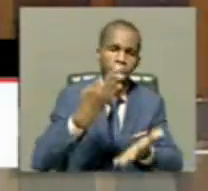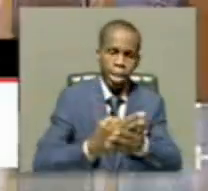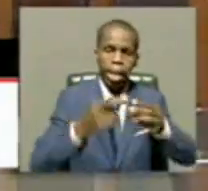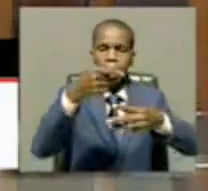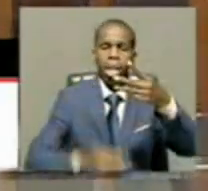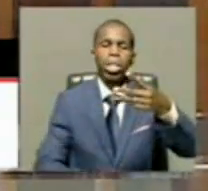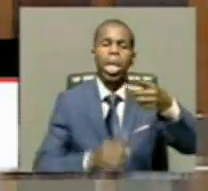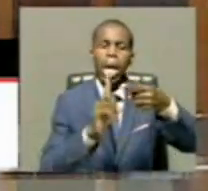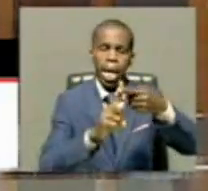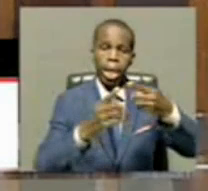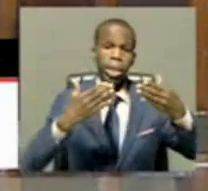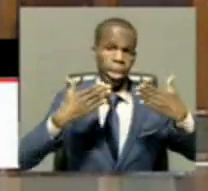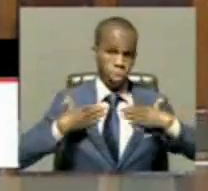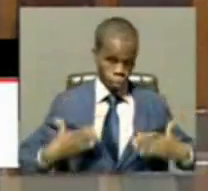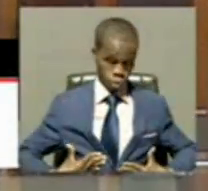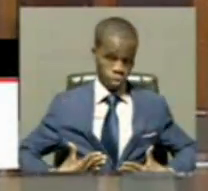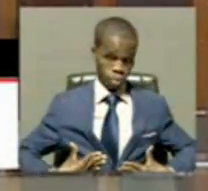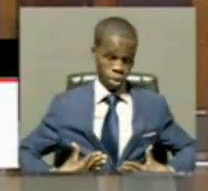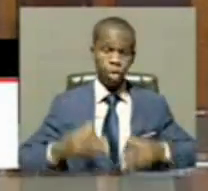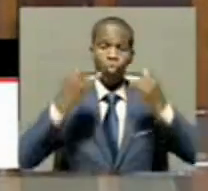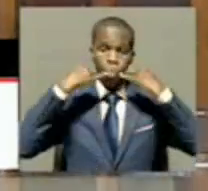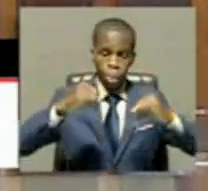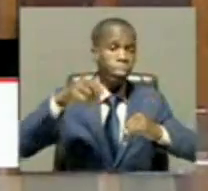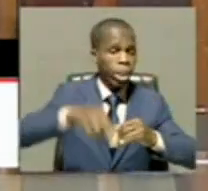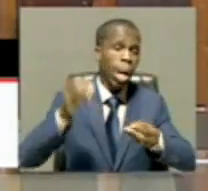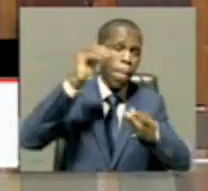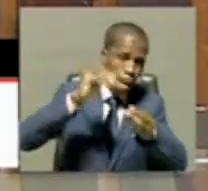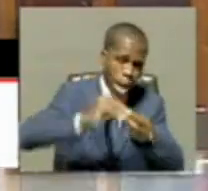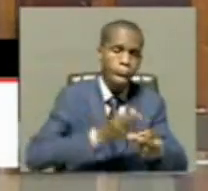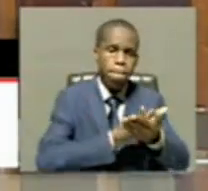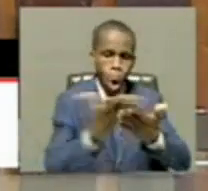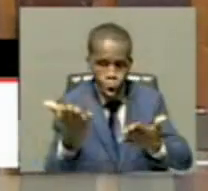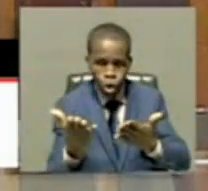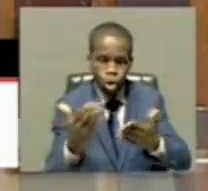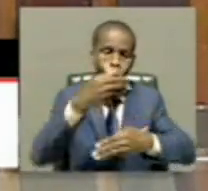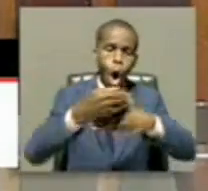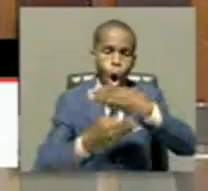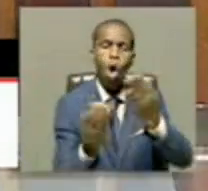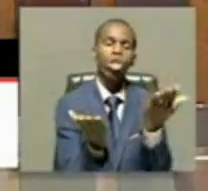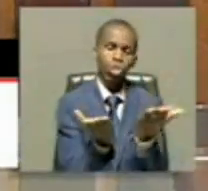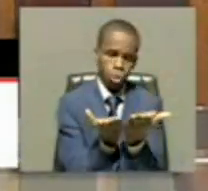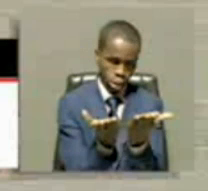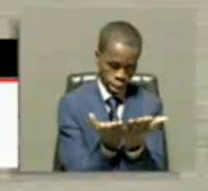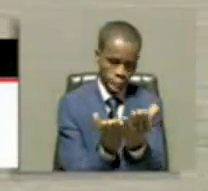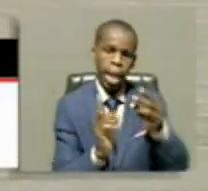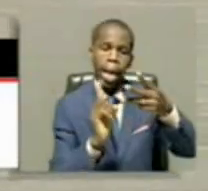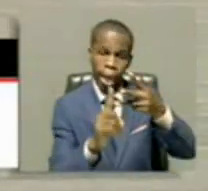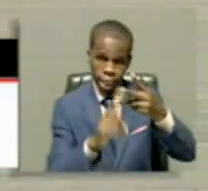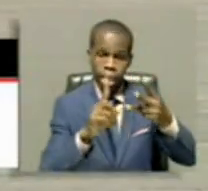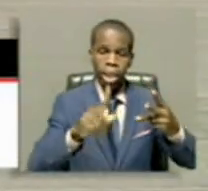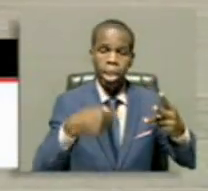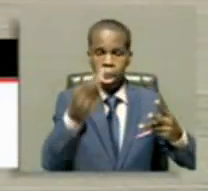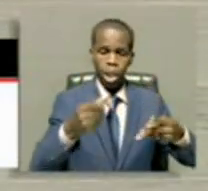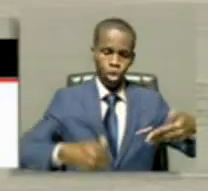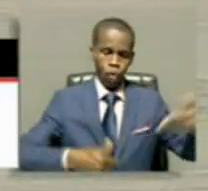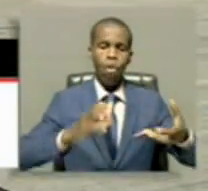no setor da saúde, mas pediu mais investimentos na saúde preventiva, mais escolas e aposta na formação